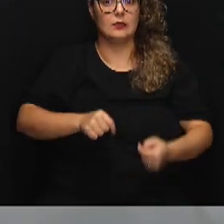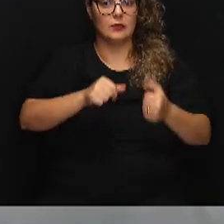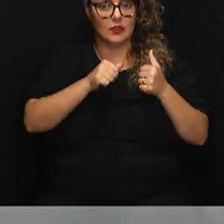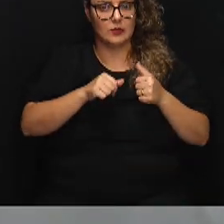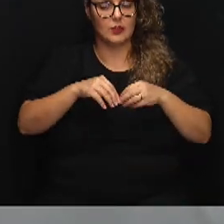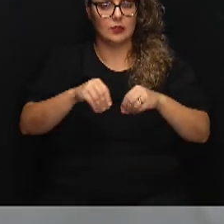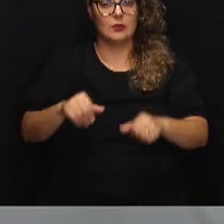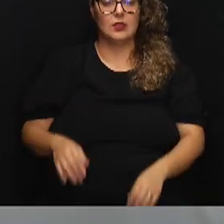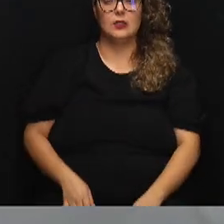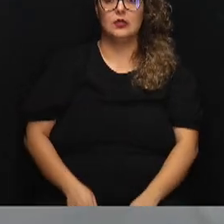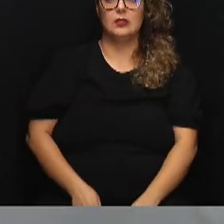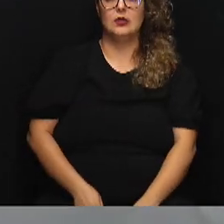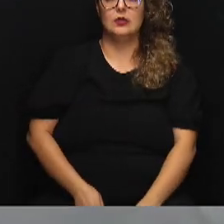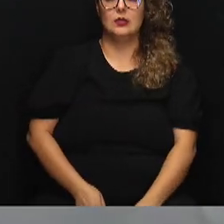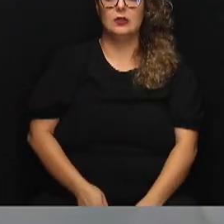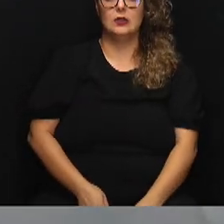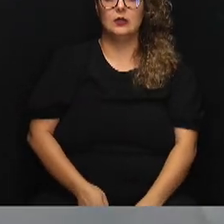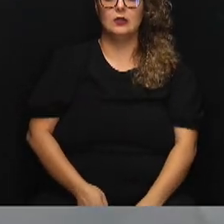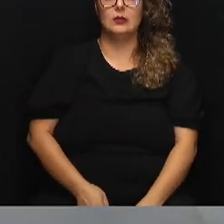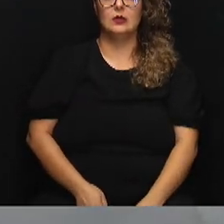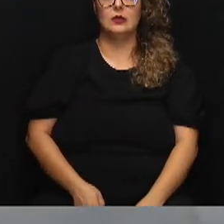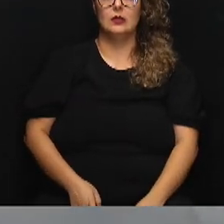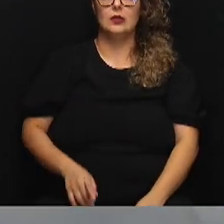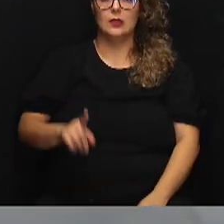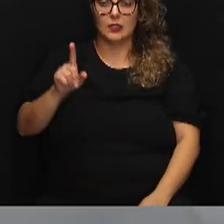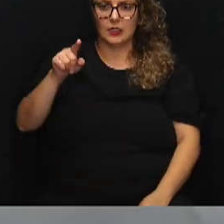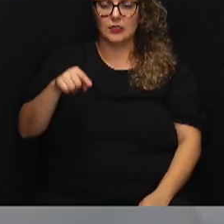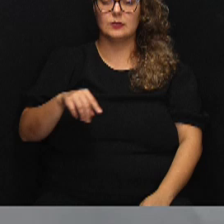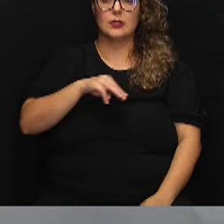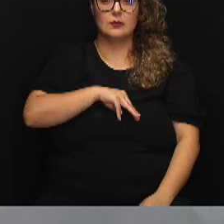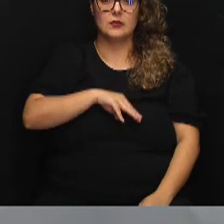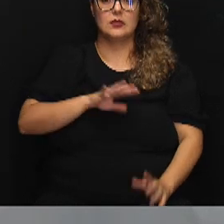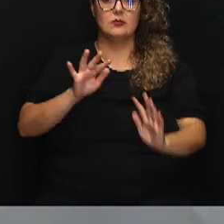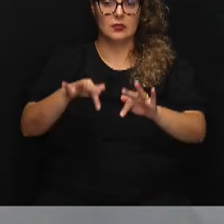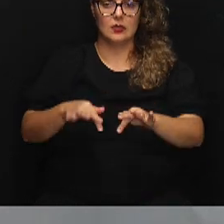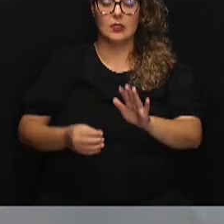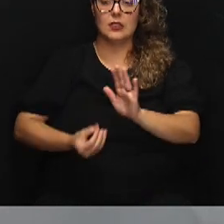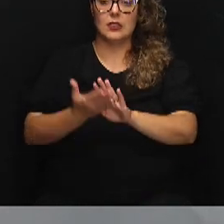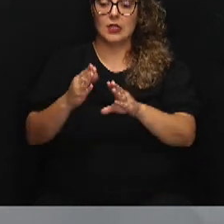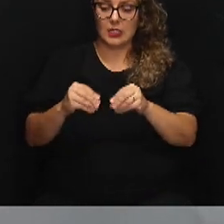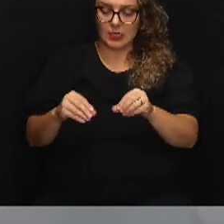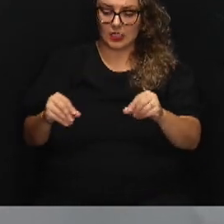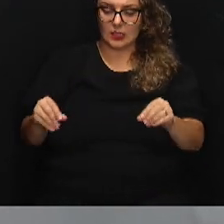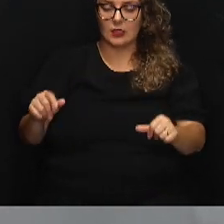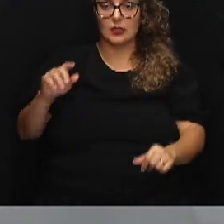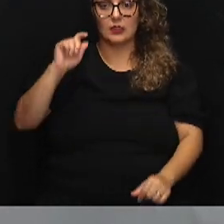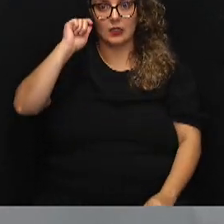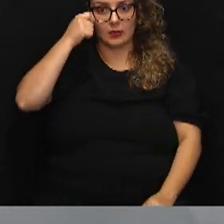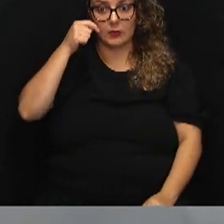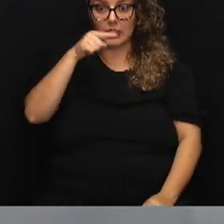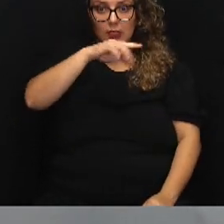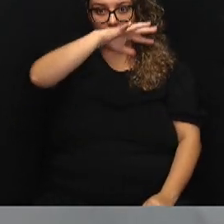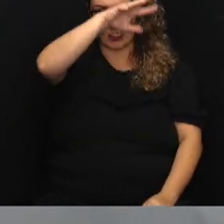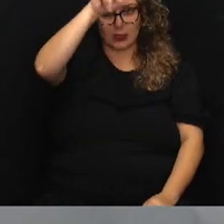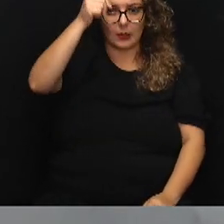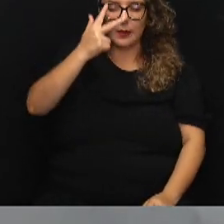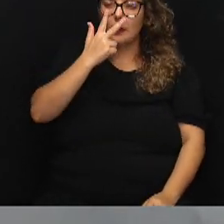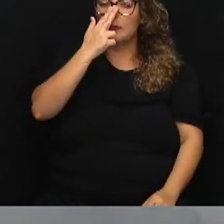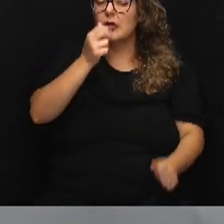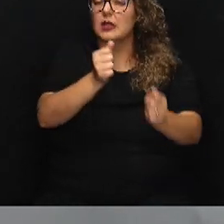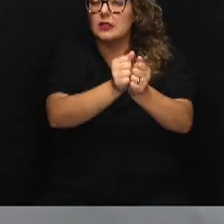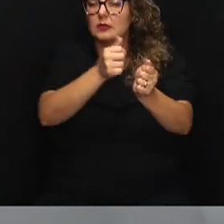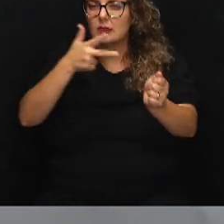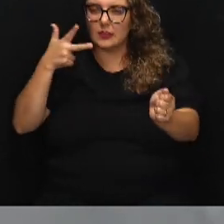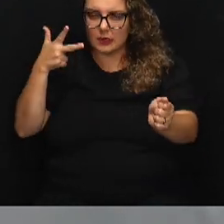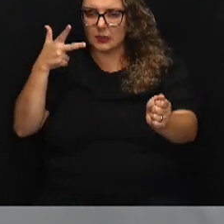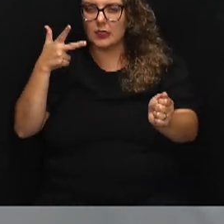porque a tarefa final é recriar aquela terra preta que na Amazônia parece que índios criaram